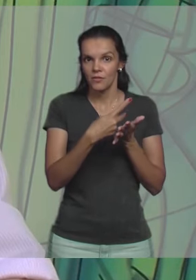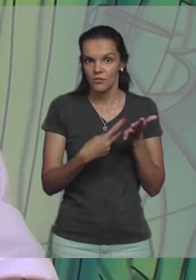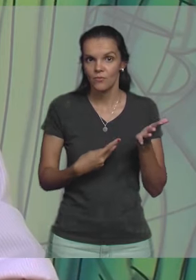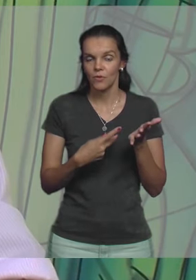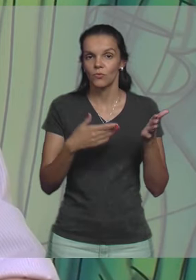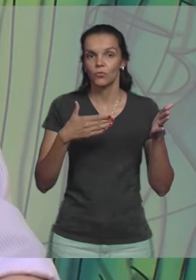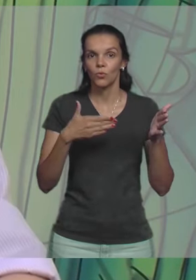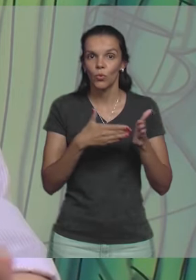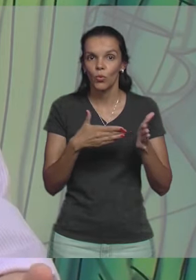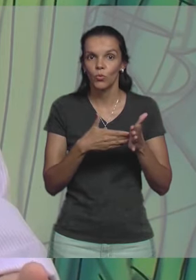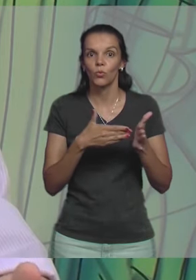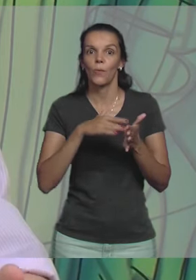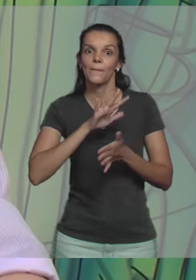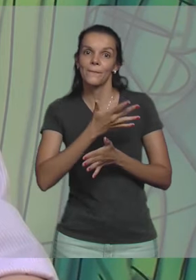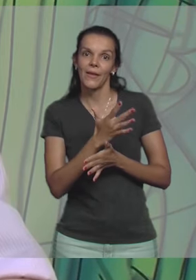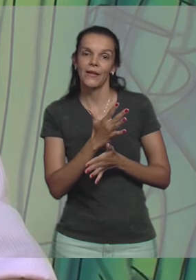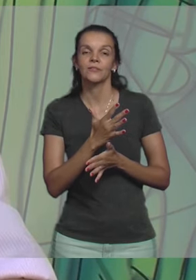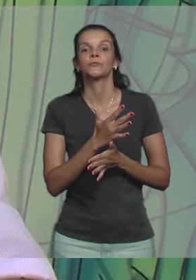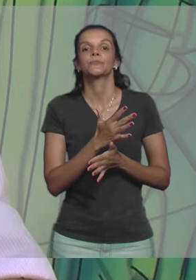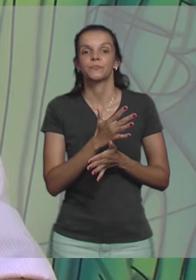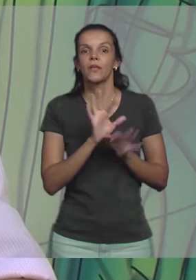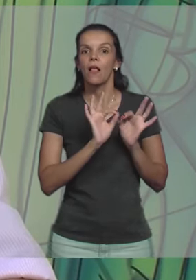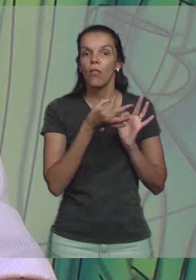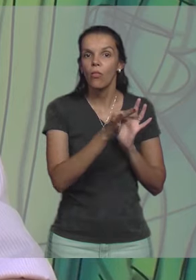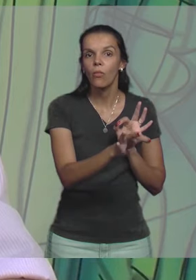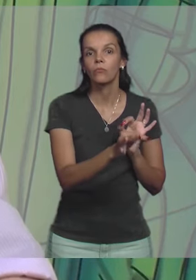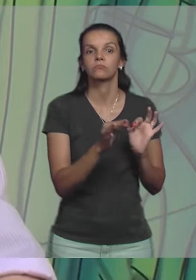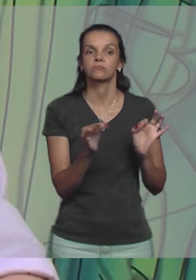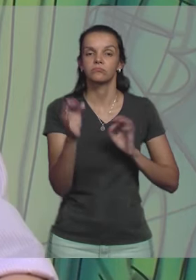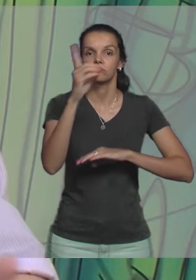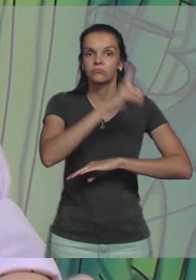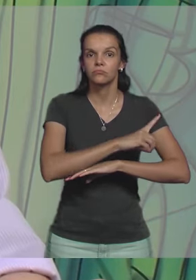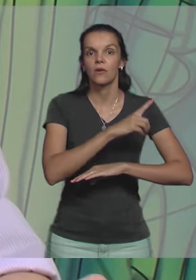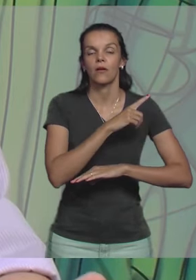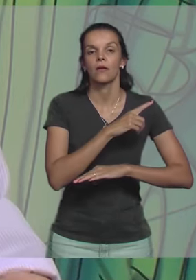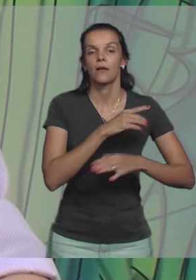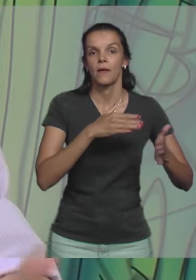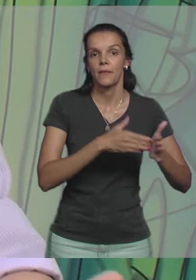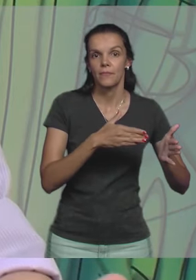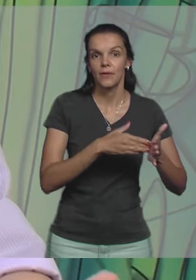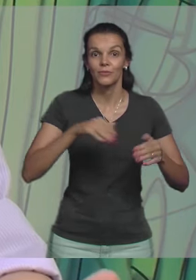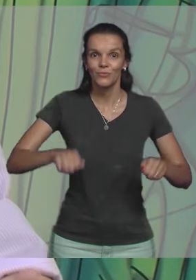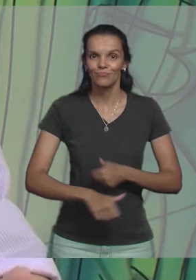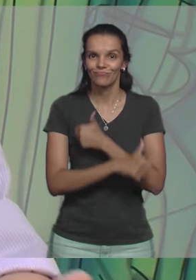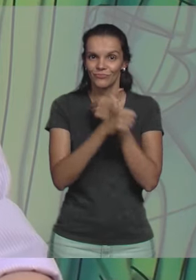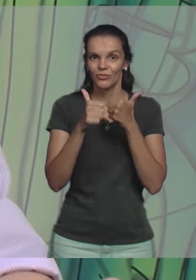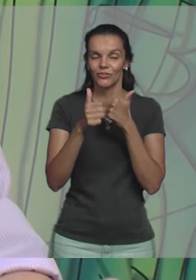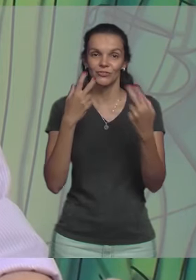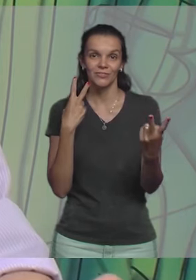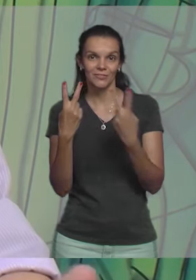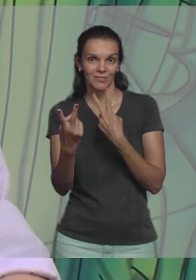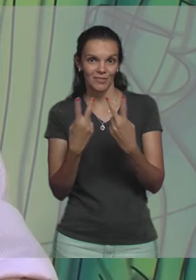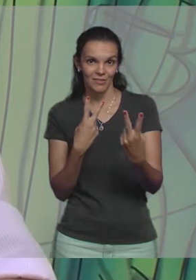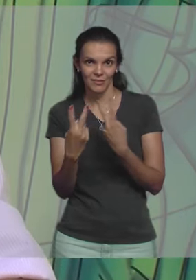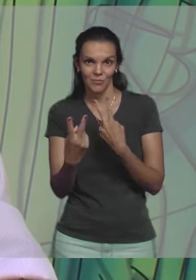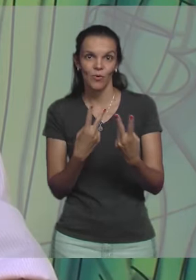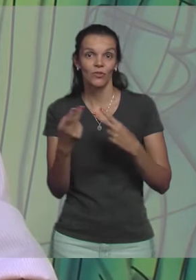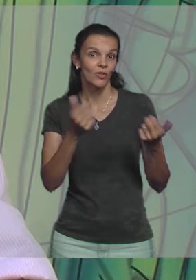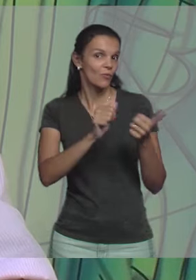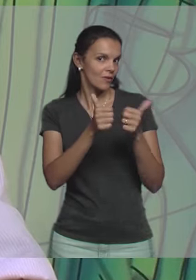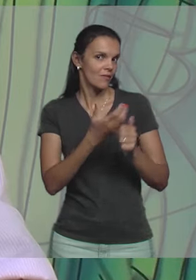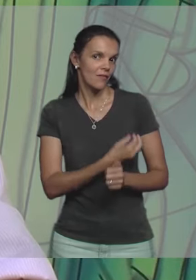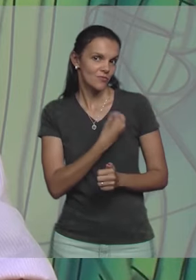longo prazo, daquelas ações que sejam definidas para a melhoria do transporte e, no final das contas, da